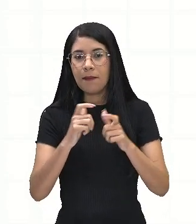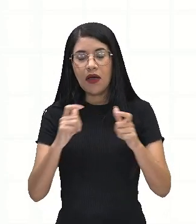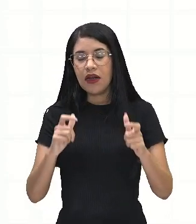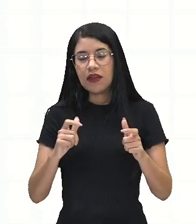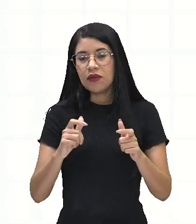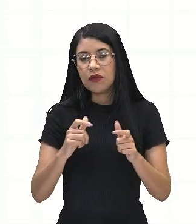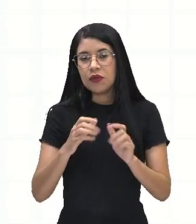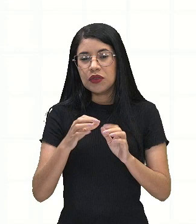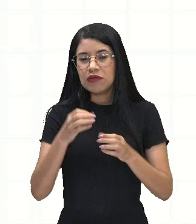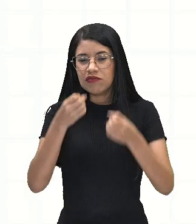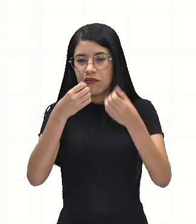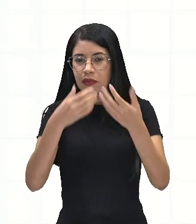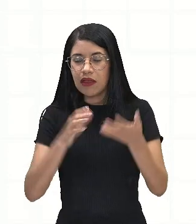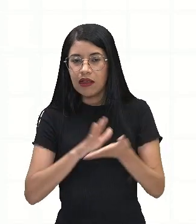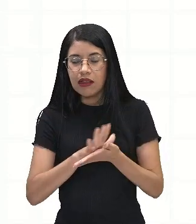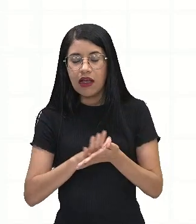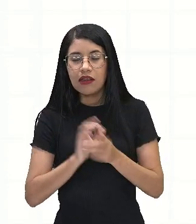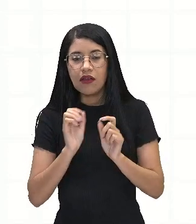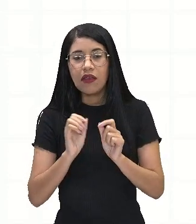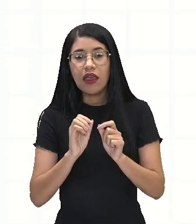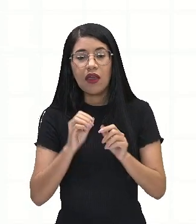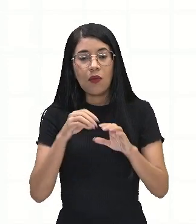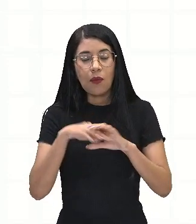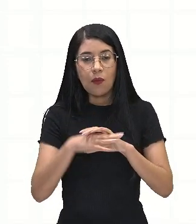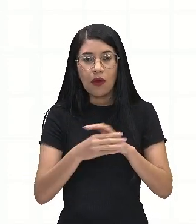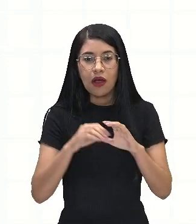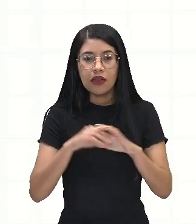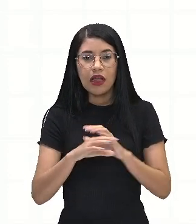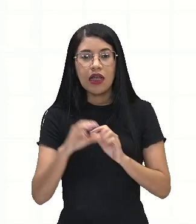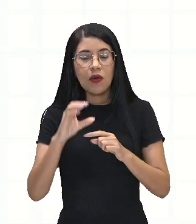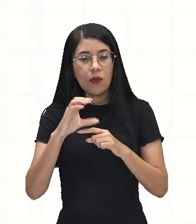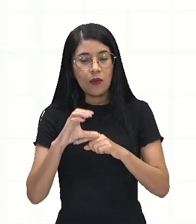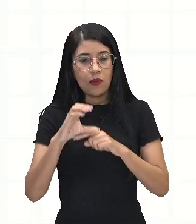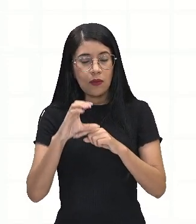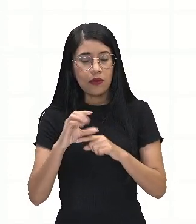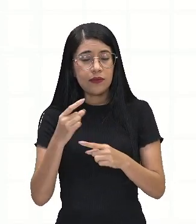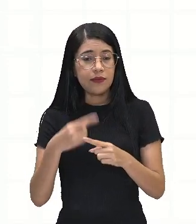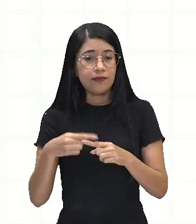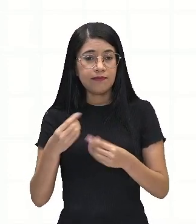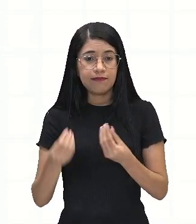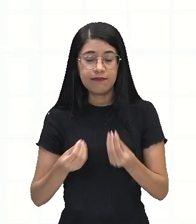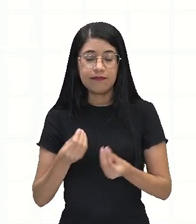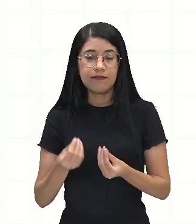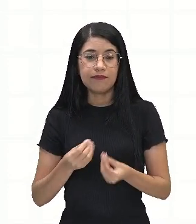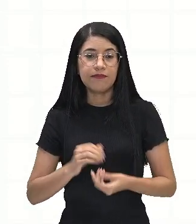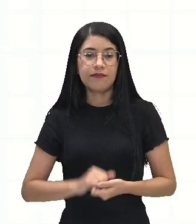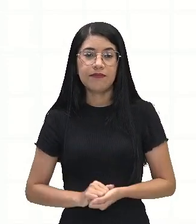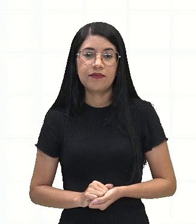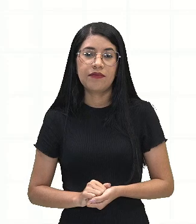comentam, que é armazenar carbono, né? De que maneira que isso